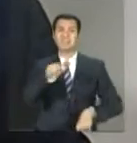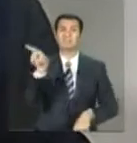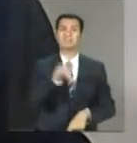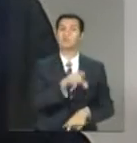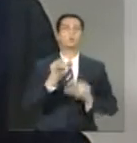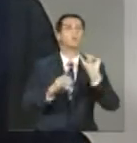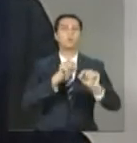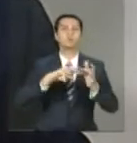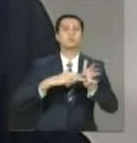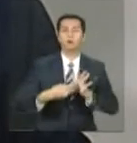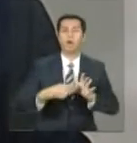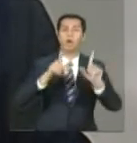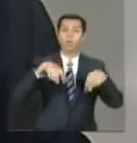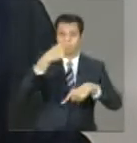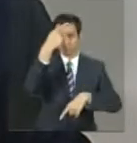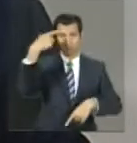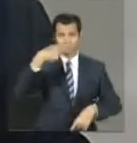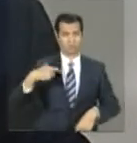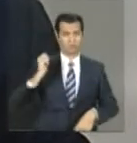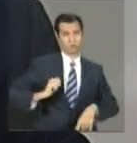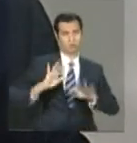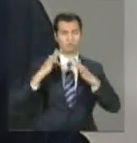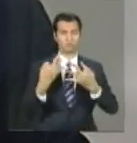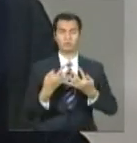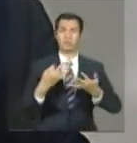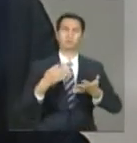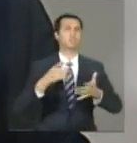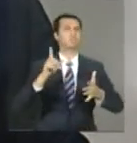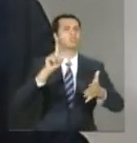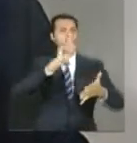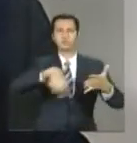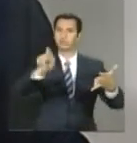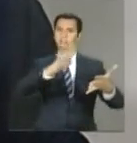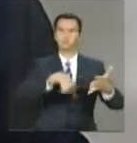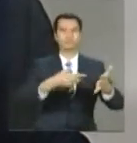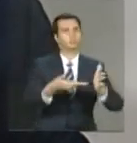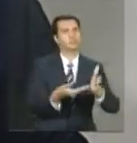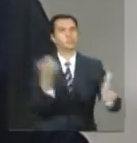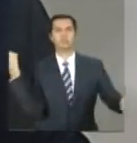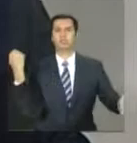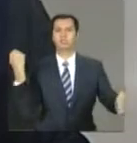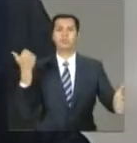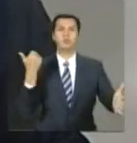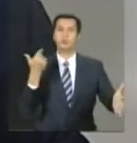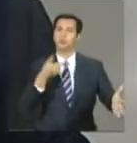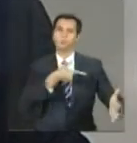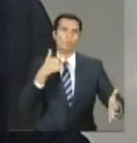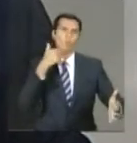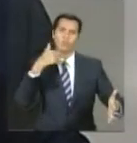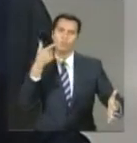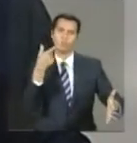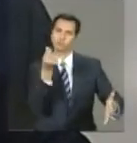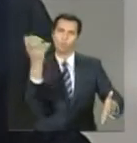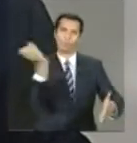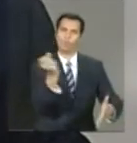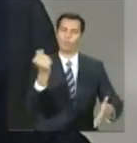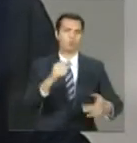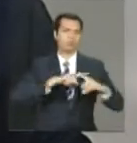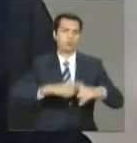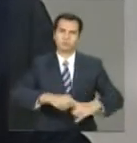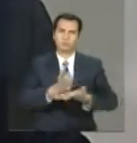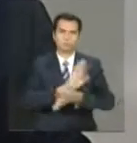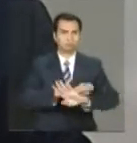do programa, não é gerado mais parcelas para esse beneficiário, podendo sim ele, resolvendo sua